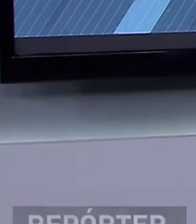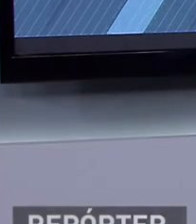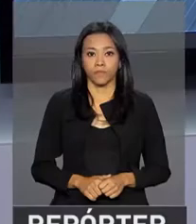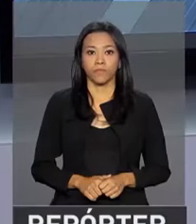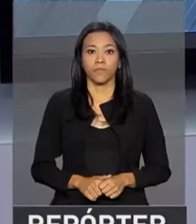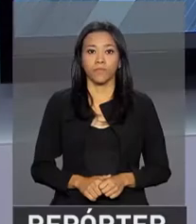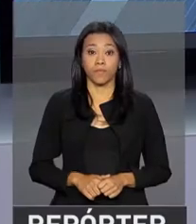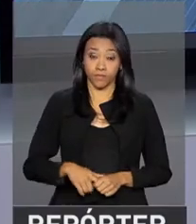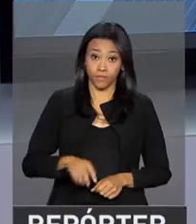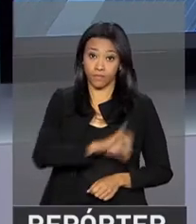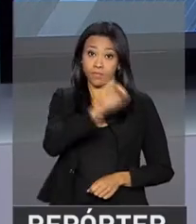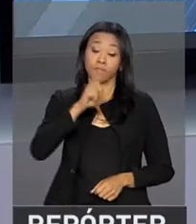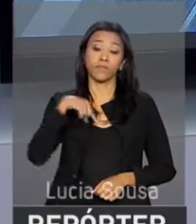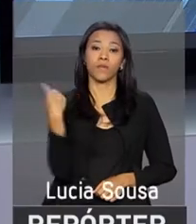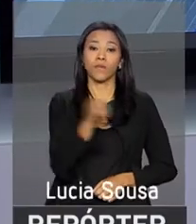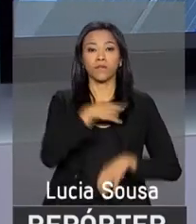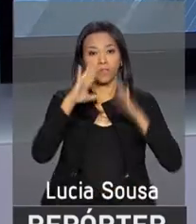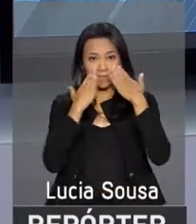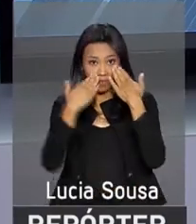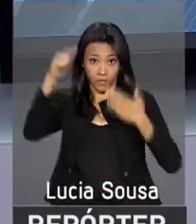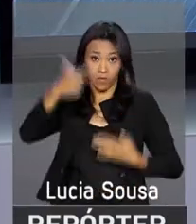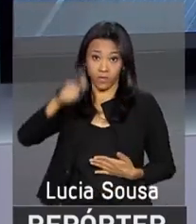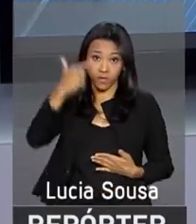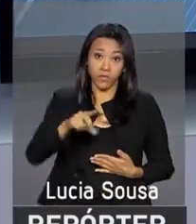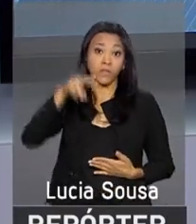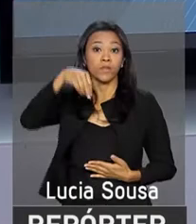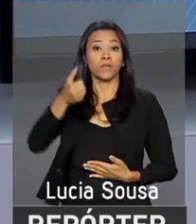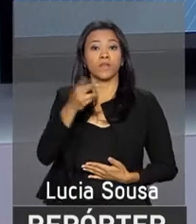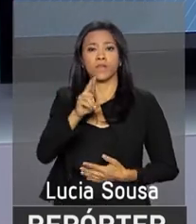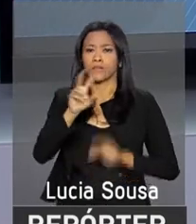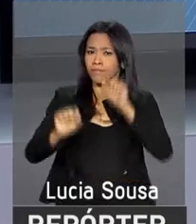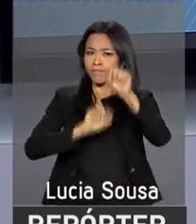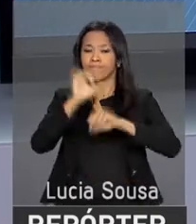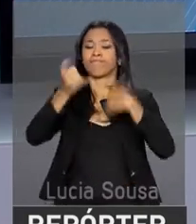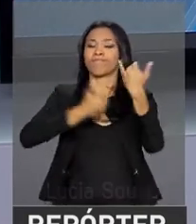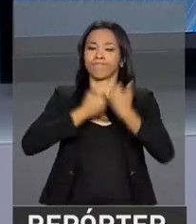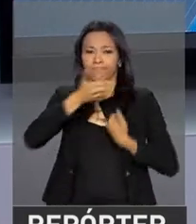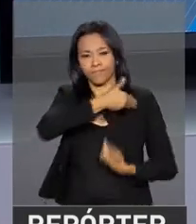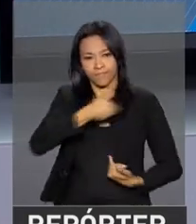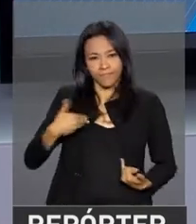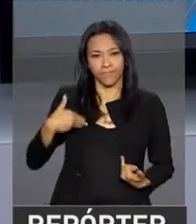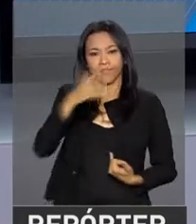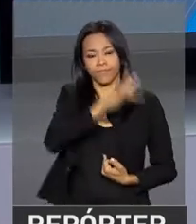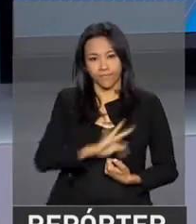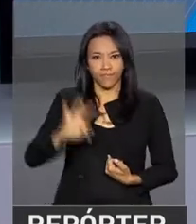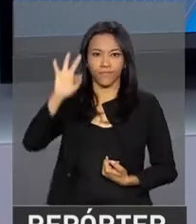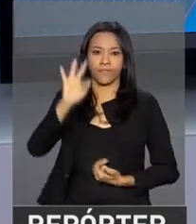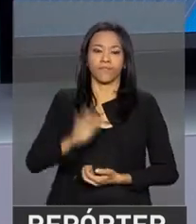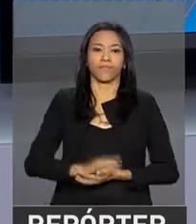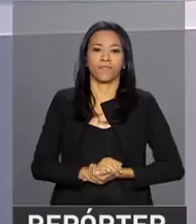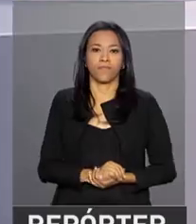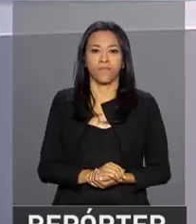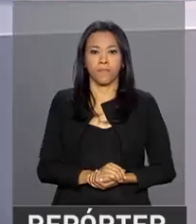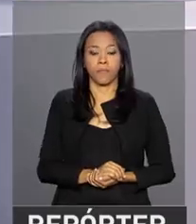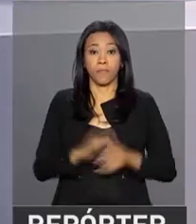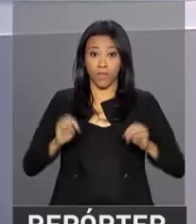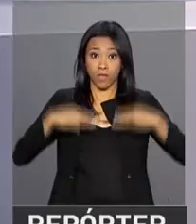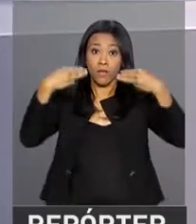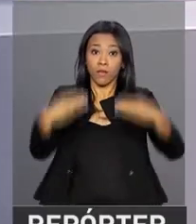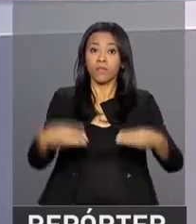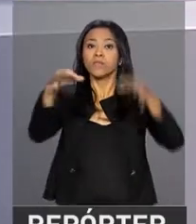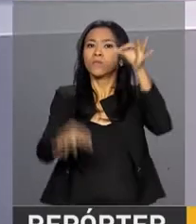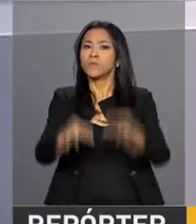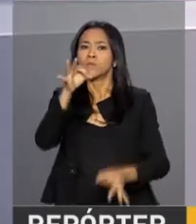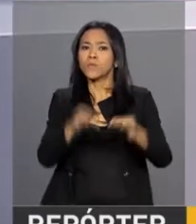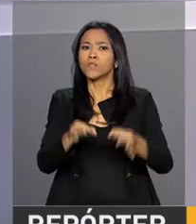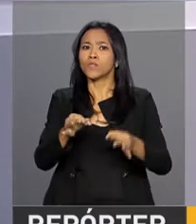olá estamos de volta com mais uma edição do repórter nbr notícias do governo federal o ministério